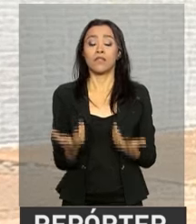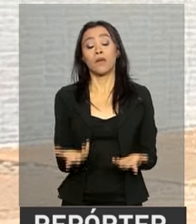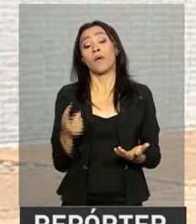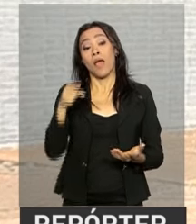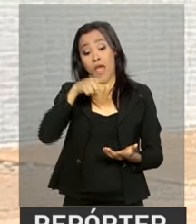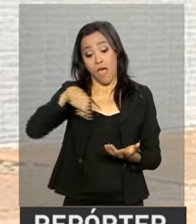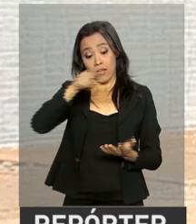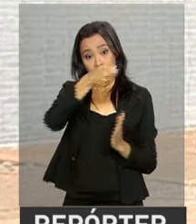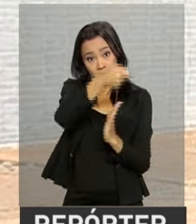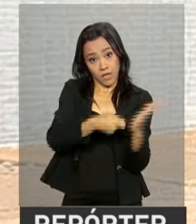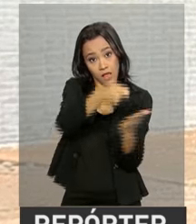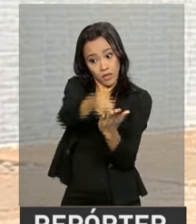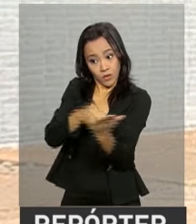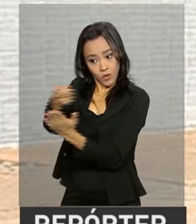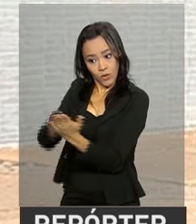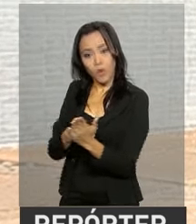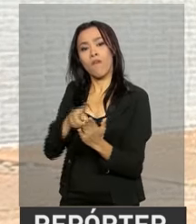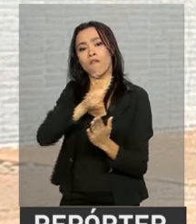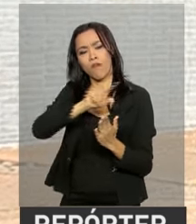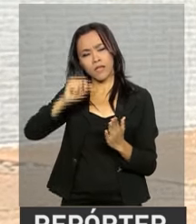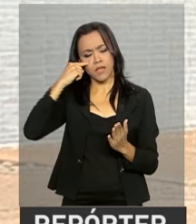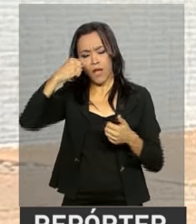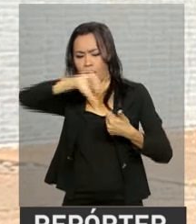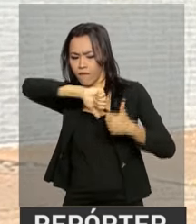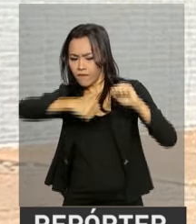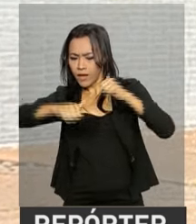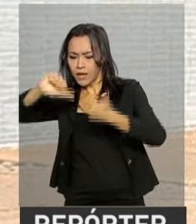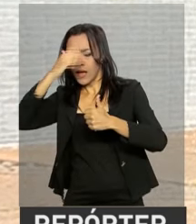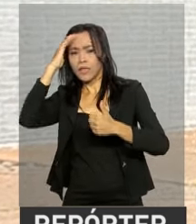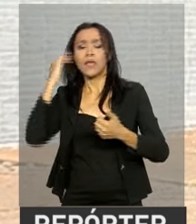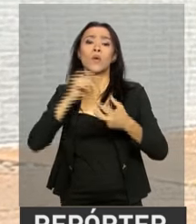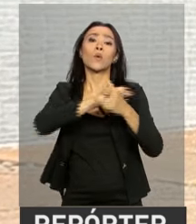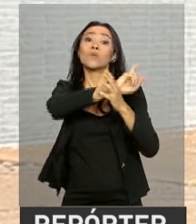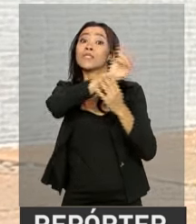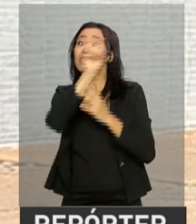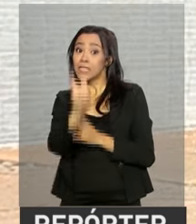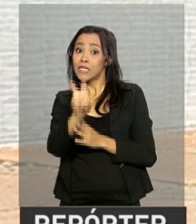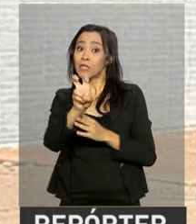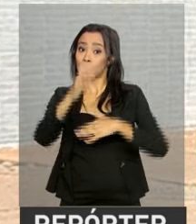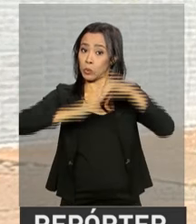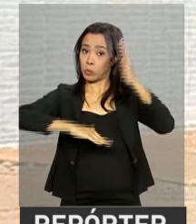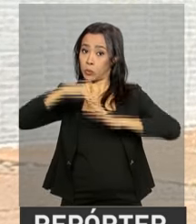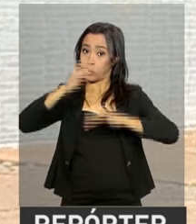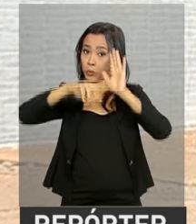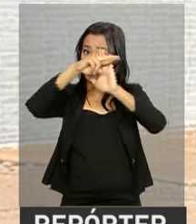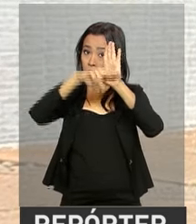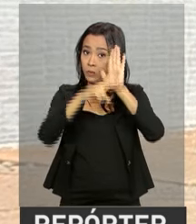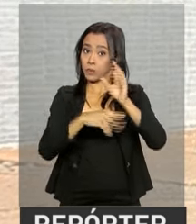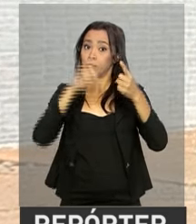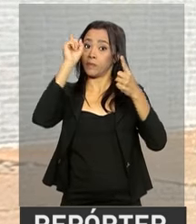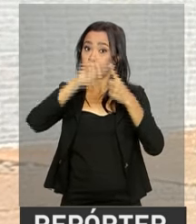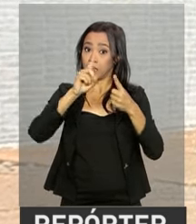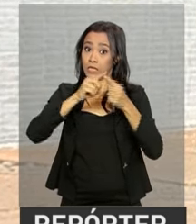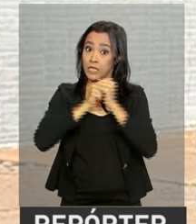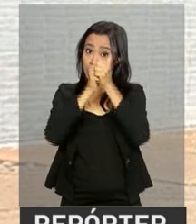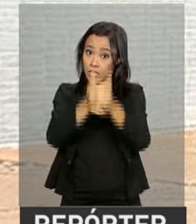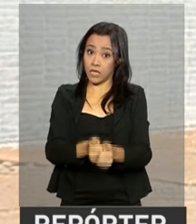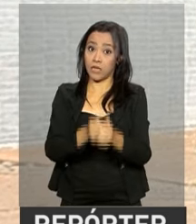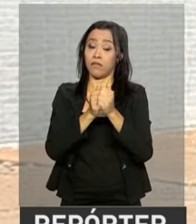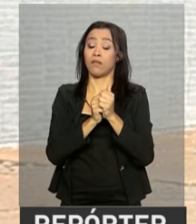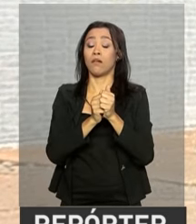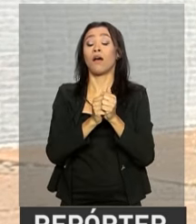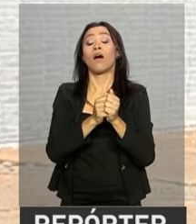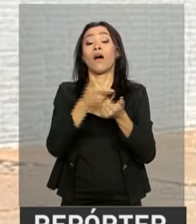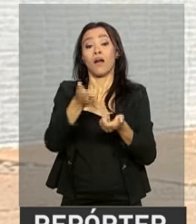ser avaliadas de acordo com 5 competências, entre elas a norma padrão da língua